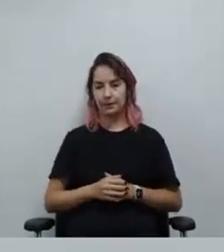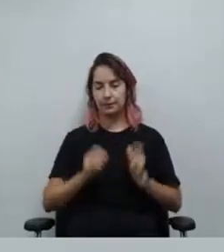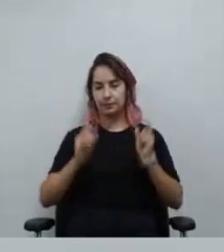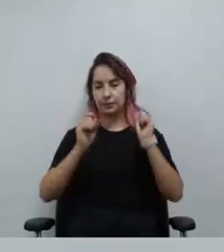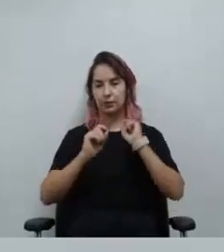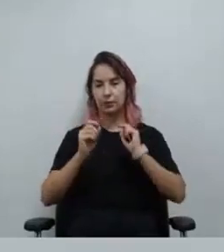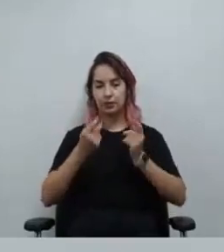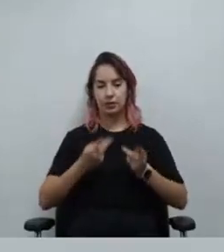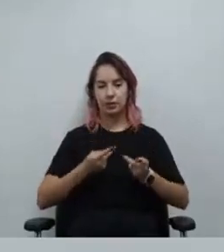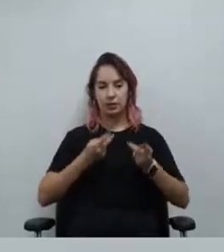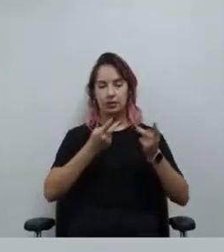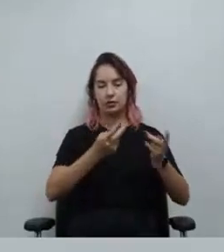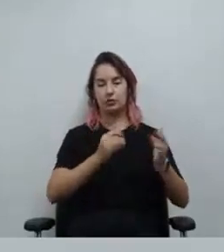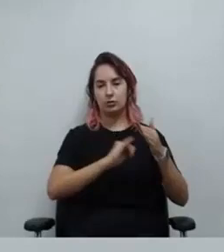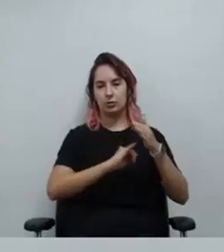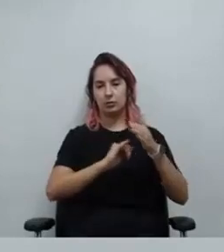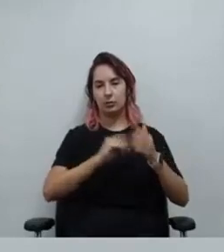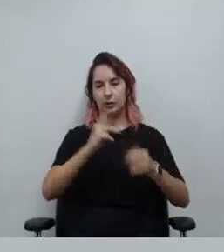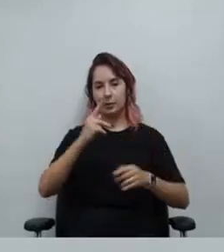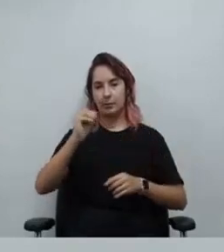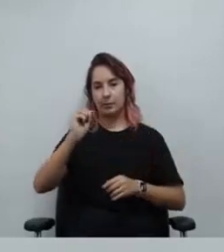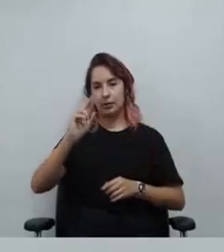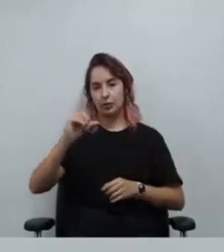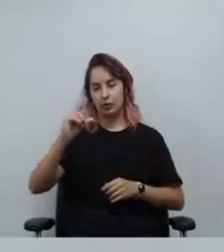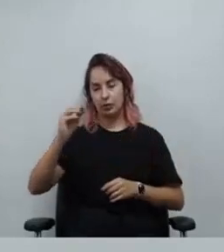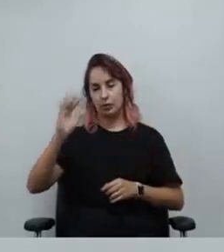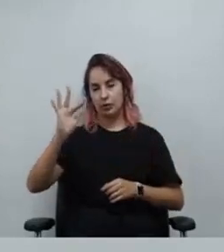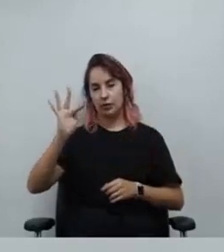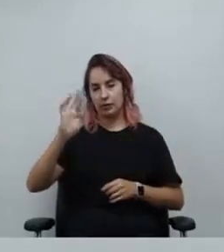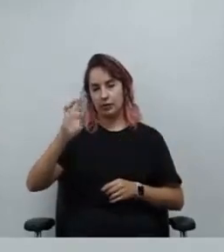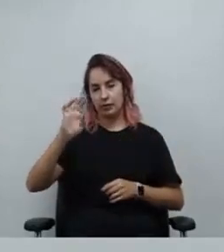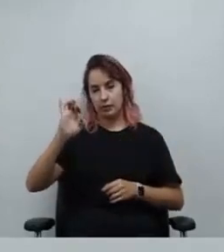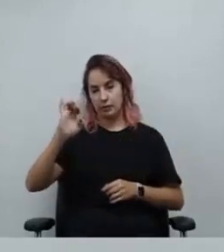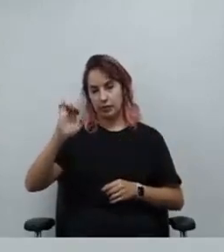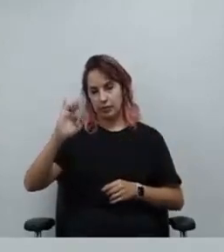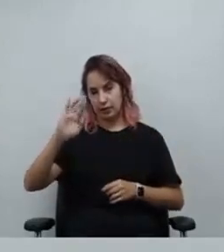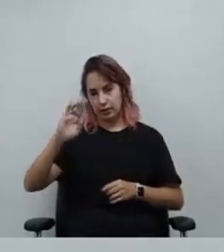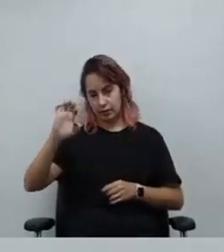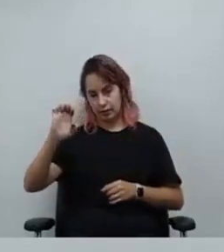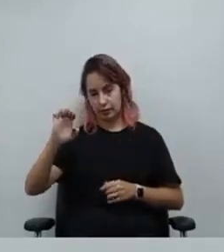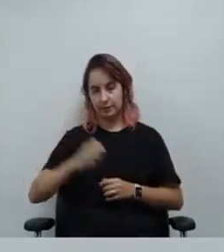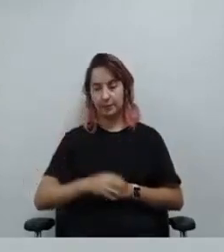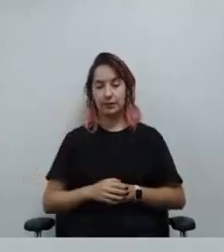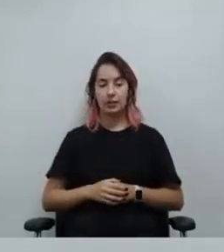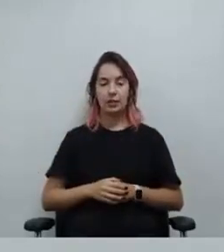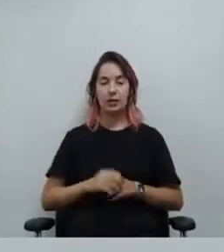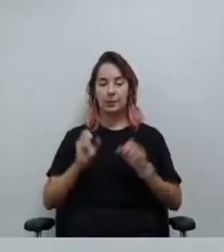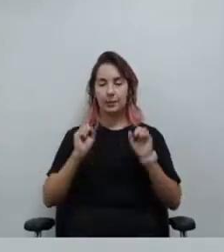uma visita no Instituto Paulo Freire, que é coordenado pela nossa conselheira consultiva, Sônia Couto, e